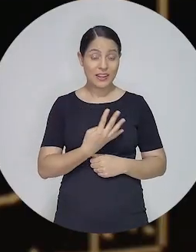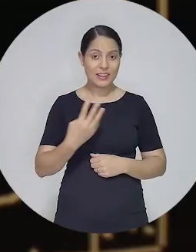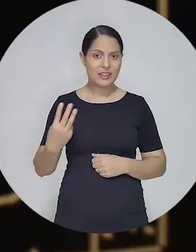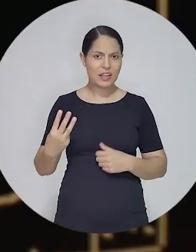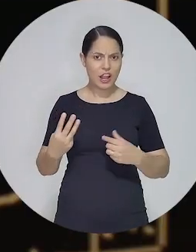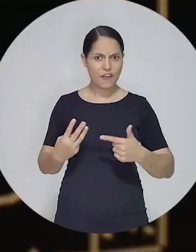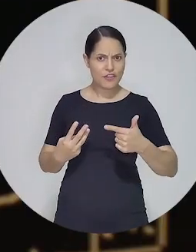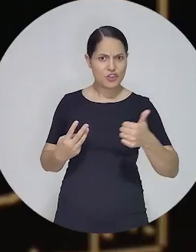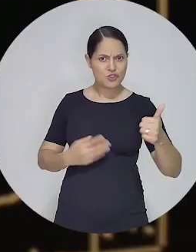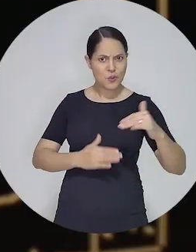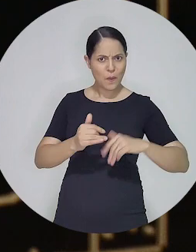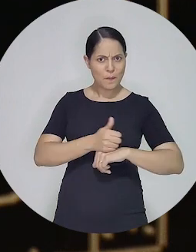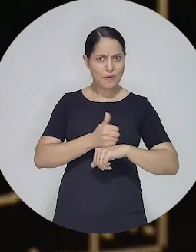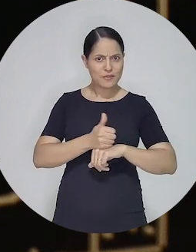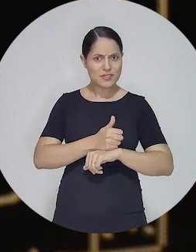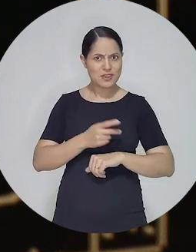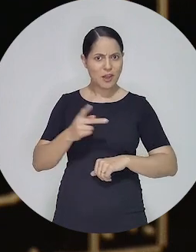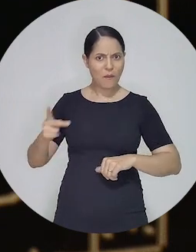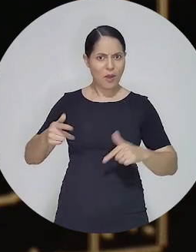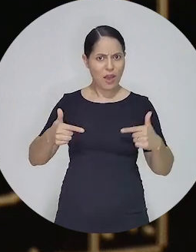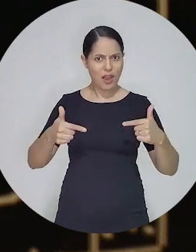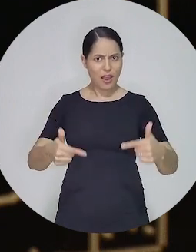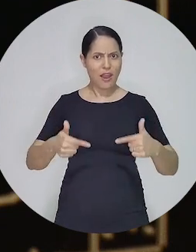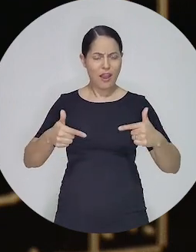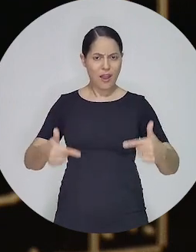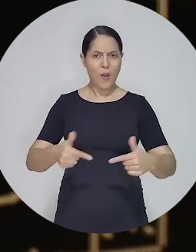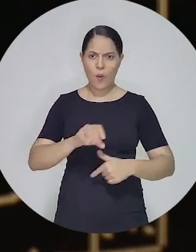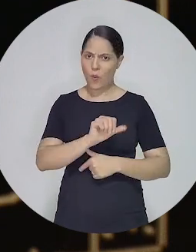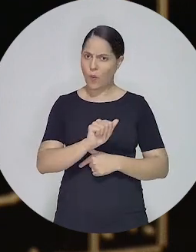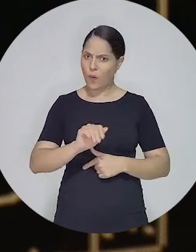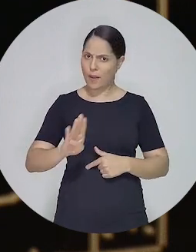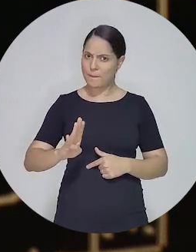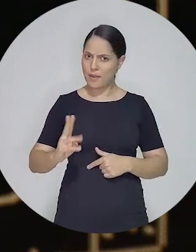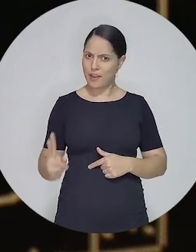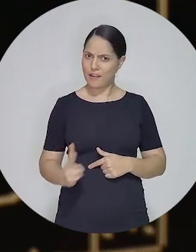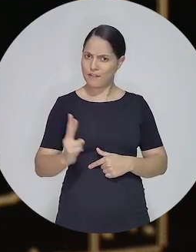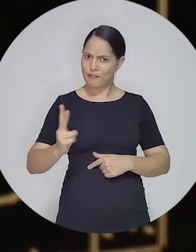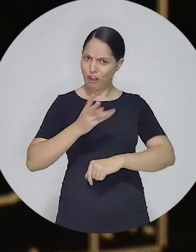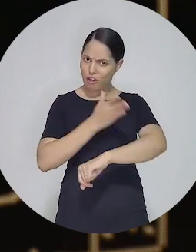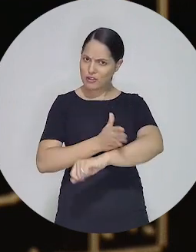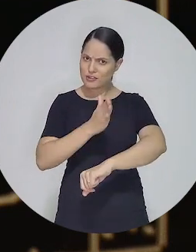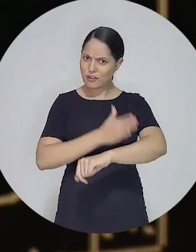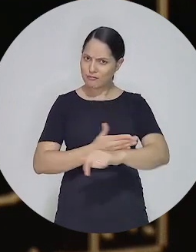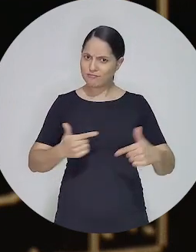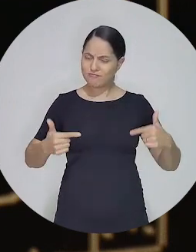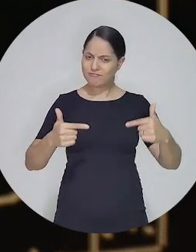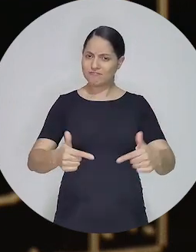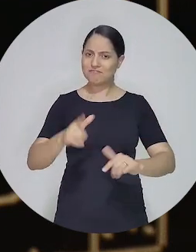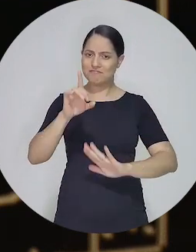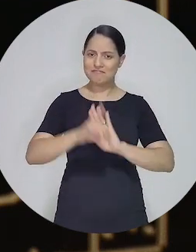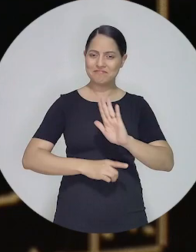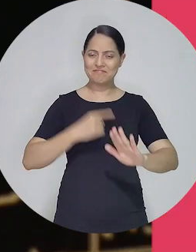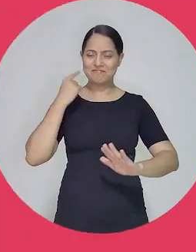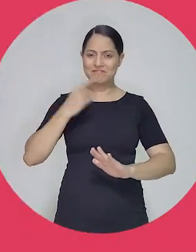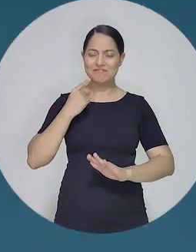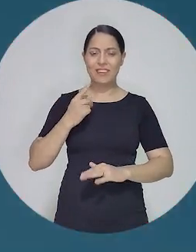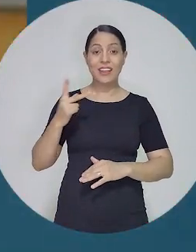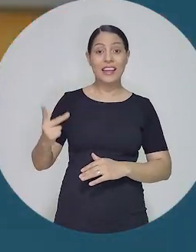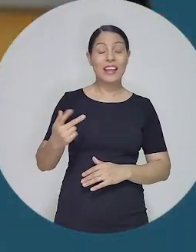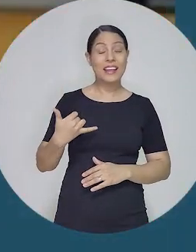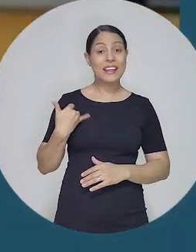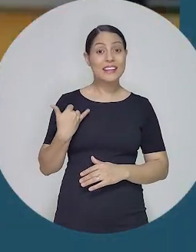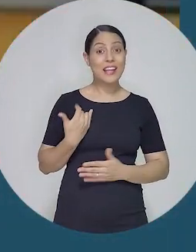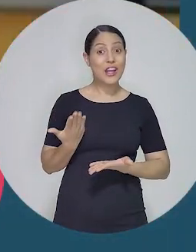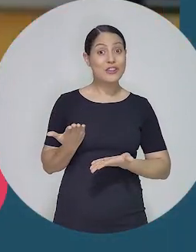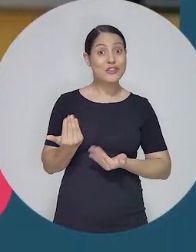de profissão, Beto aprendeu na prática a valorizar a OAB e a defender as prerrogativas profissionais da advocacia.